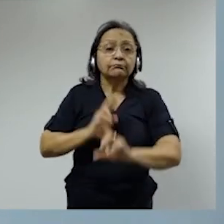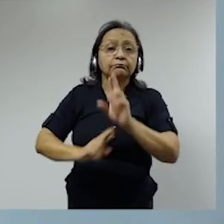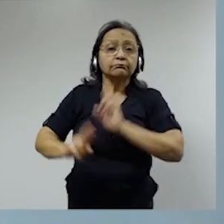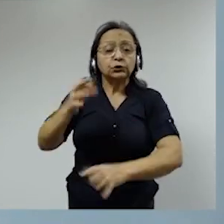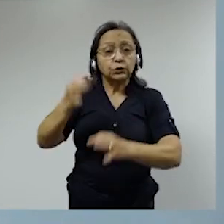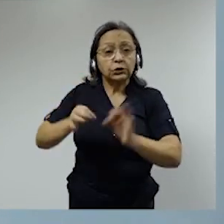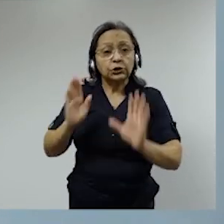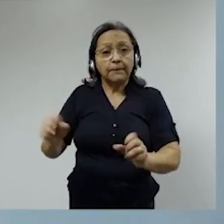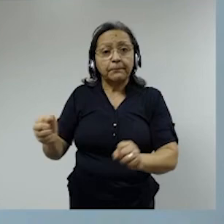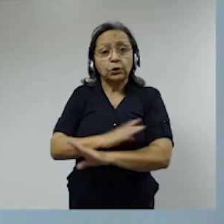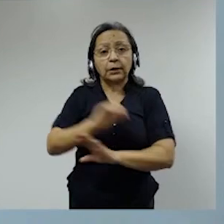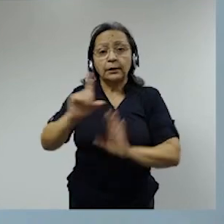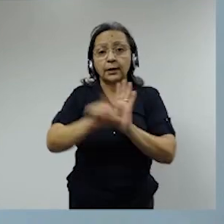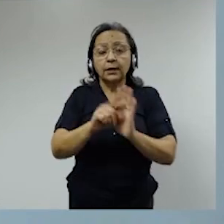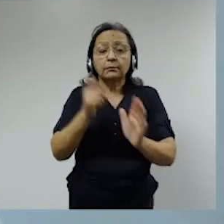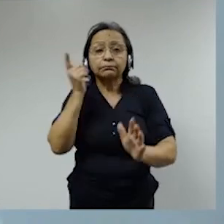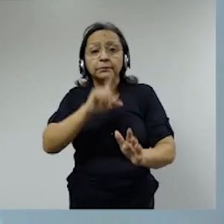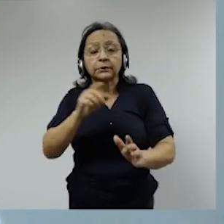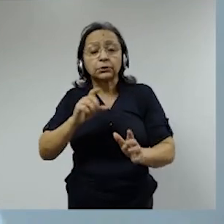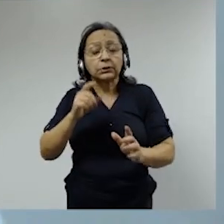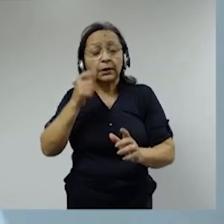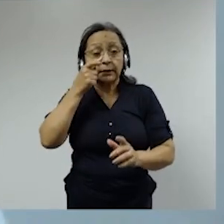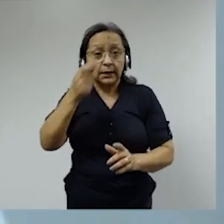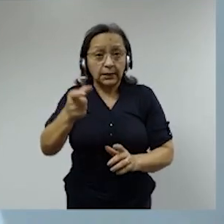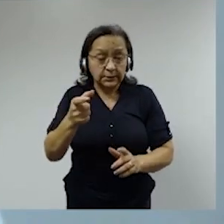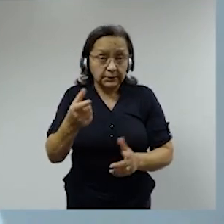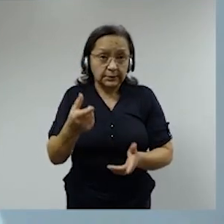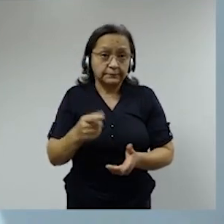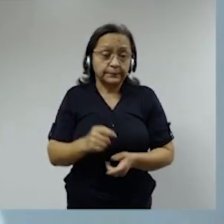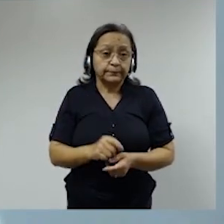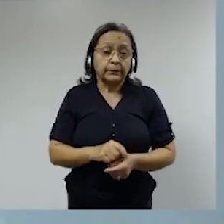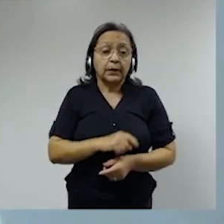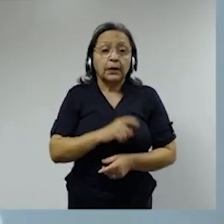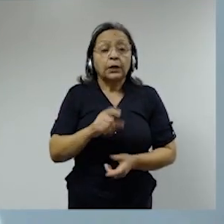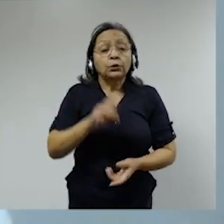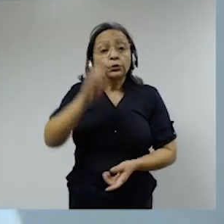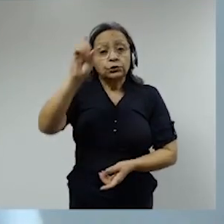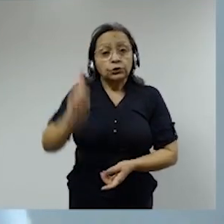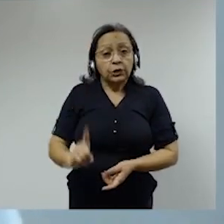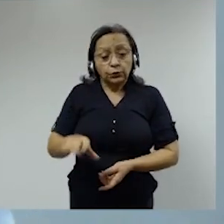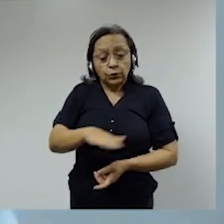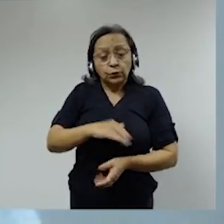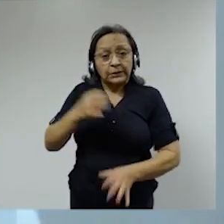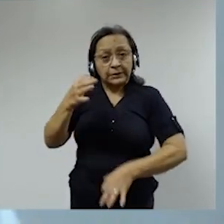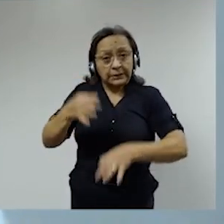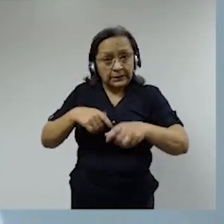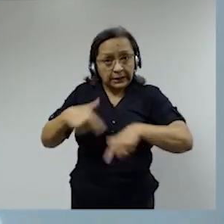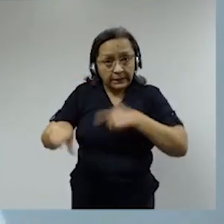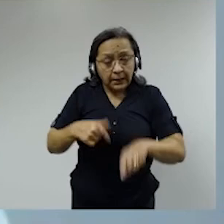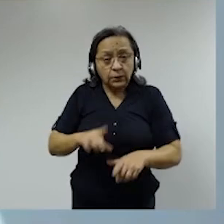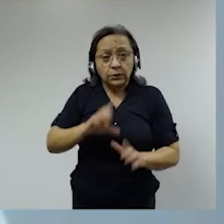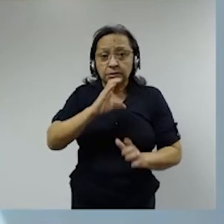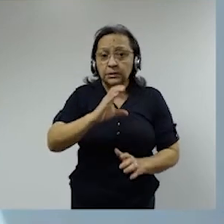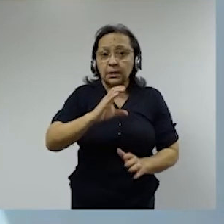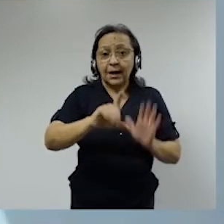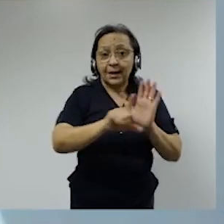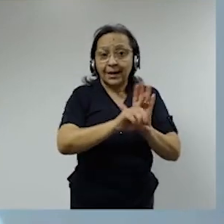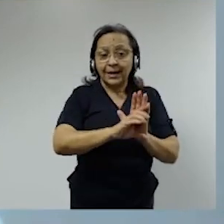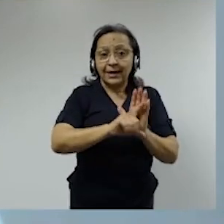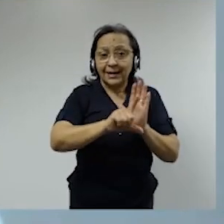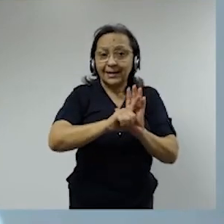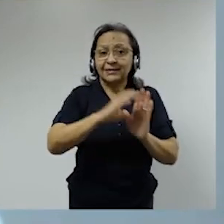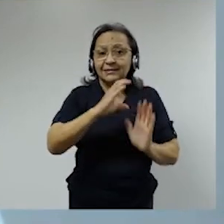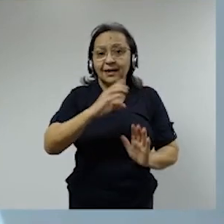já constituídas, alcançando interesses subjetivos. No direito do trabalho, a CLT não faz a distinção entre